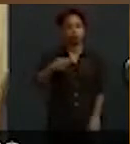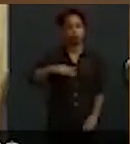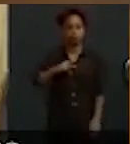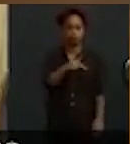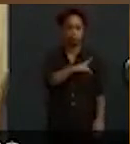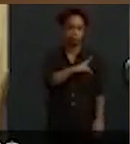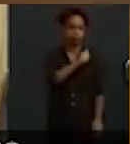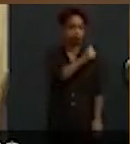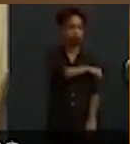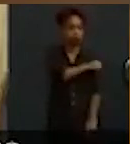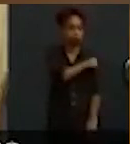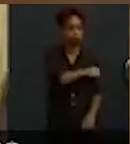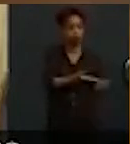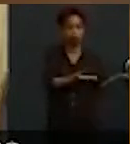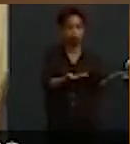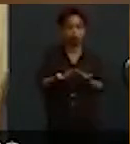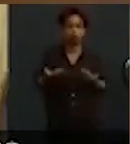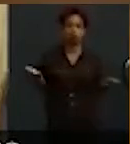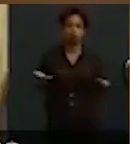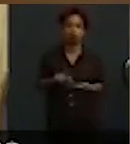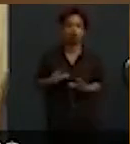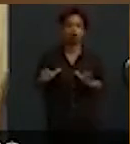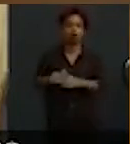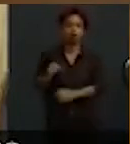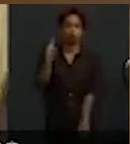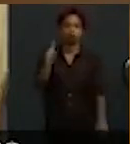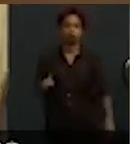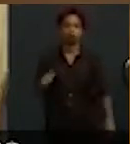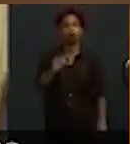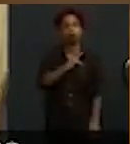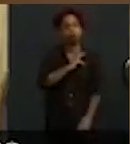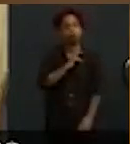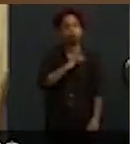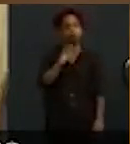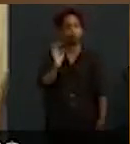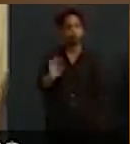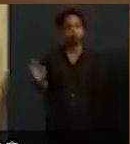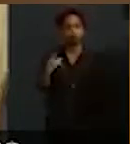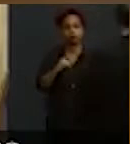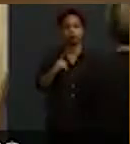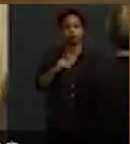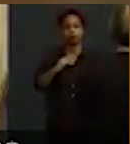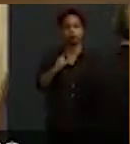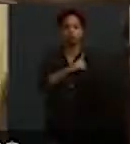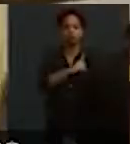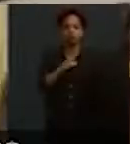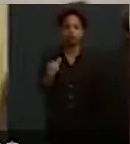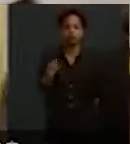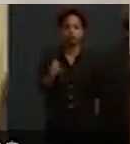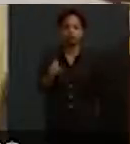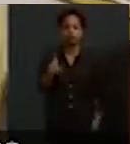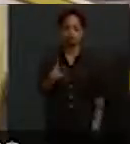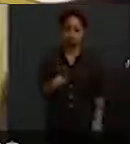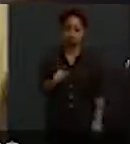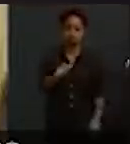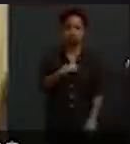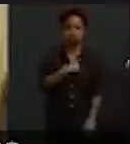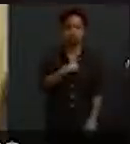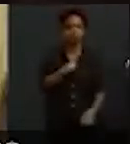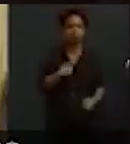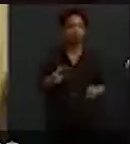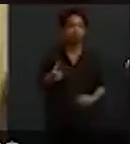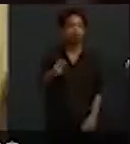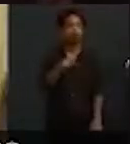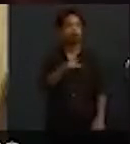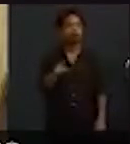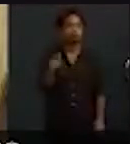Janeiro tem a honra de convidar o diretor executivo da Polícia Federal, delegado Carlos Henrique Oliveira de Souza, para receber